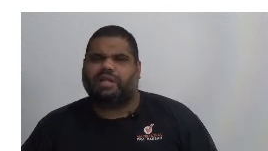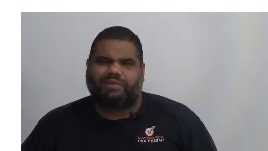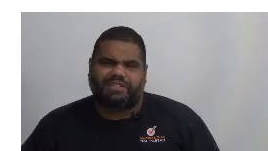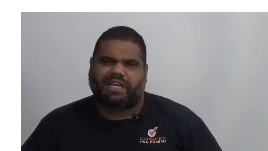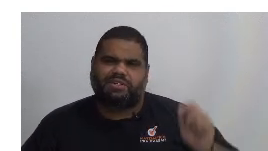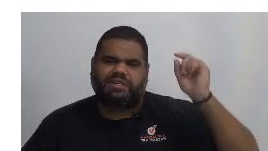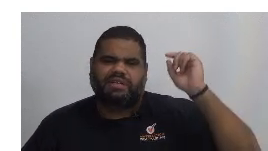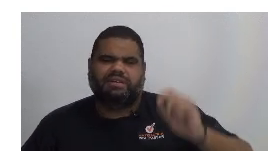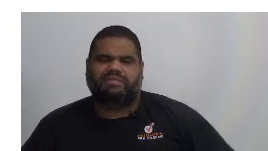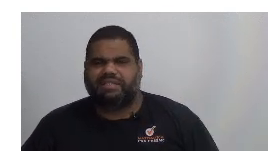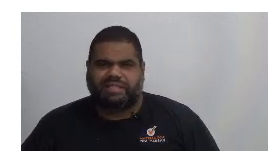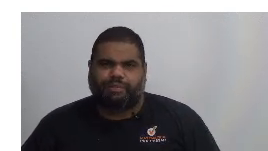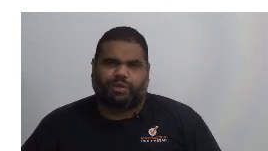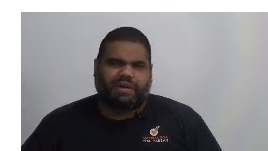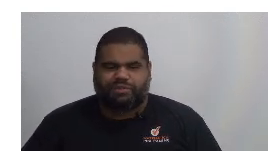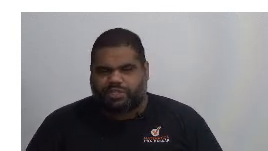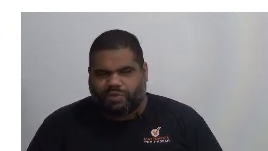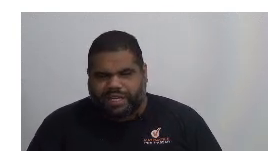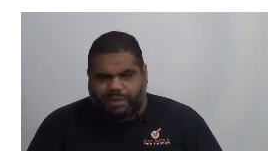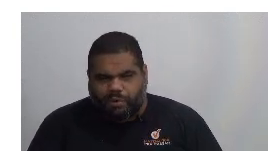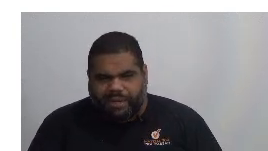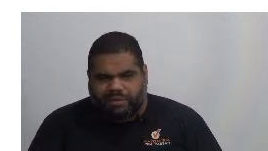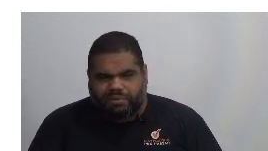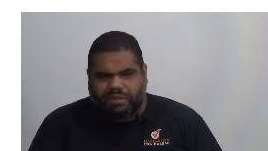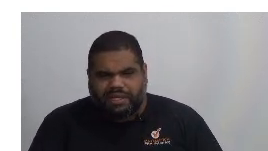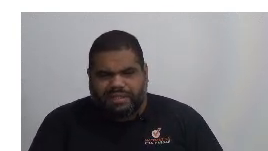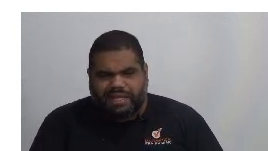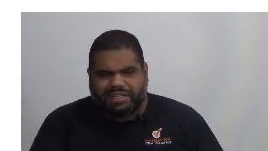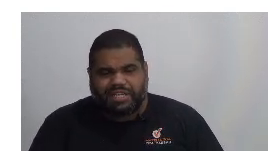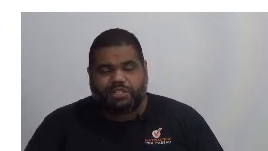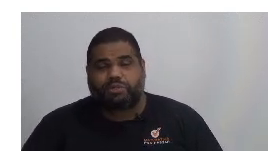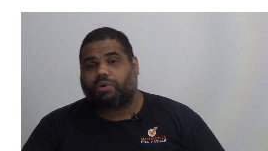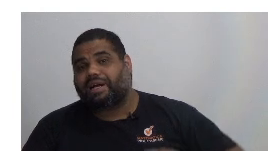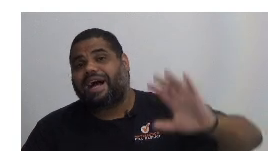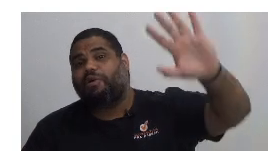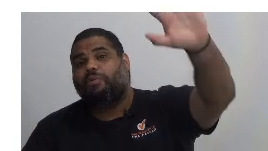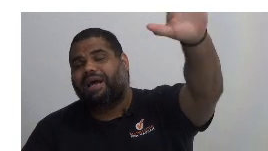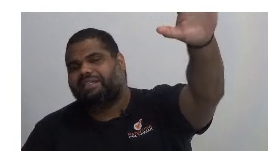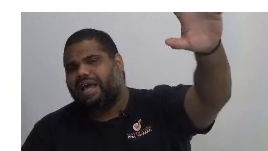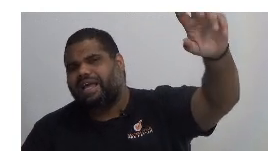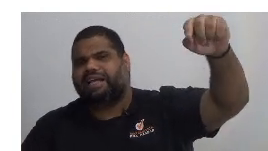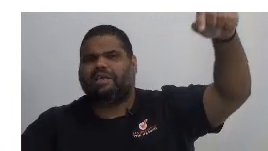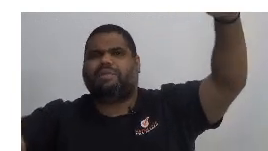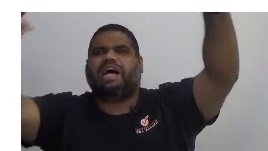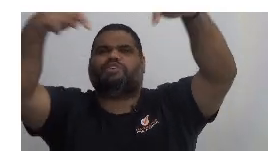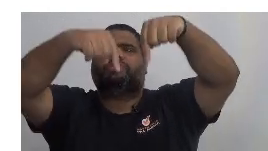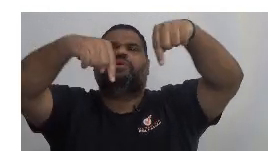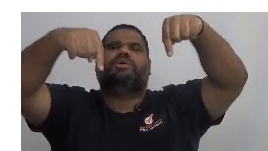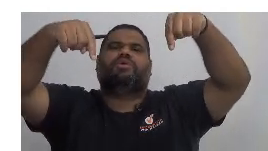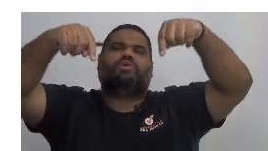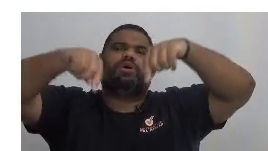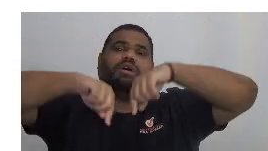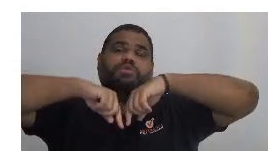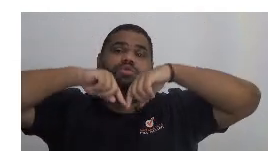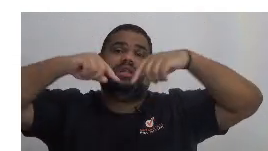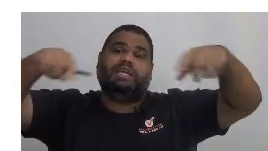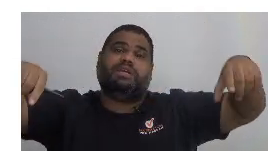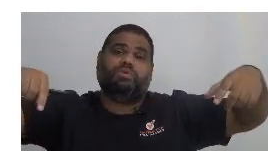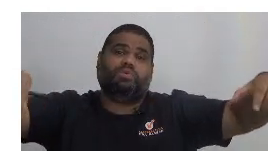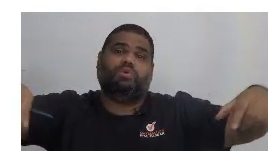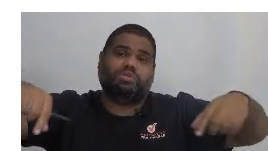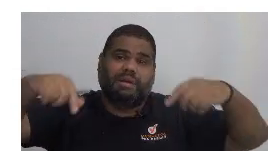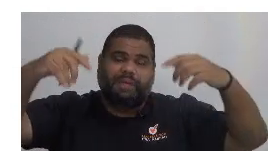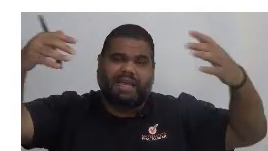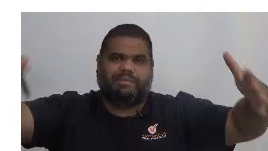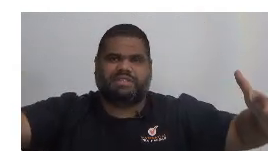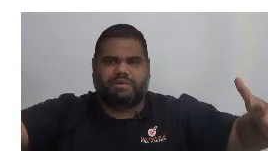Vem estudar com a gente, vem ser aprovado. Chegou aquele momento da gente trocar uma ideia. Aqui embaixo, colocamos o link